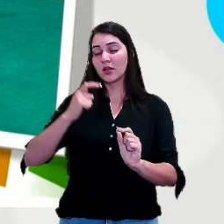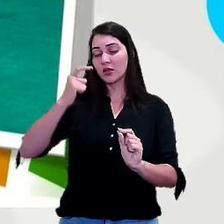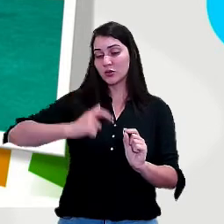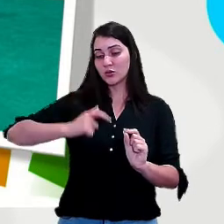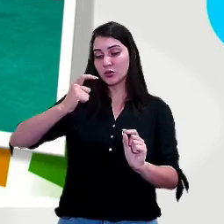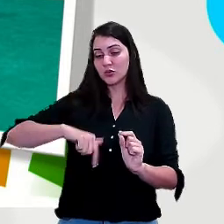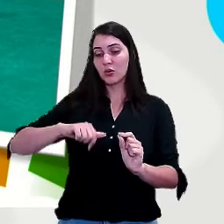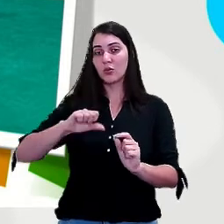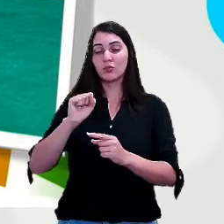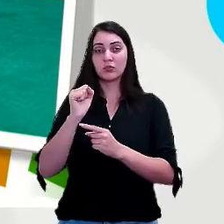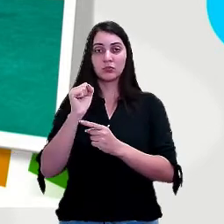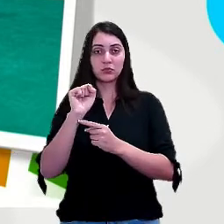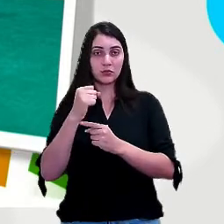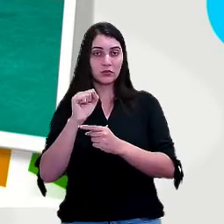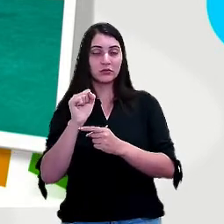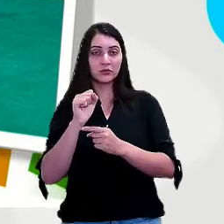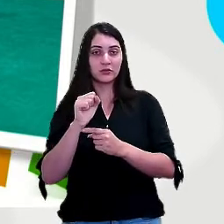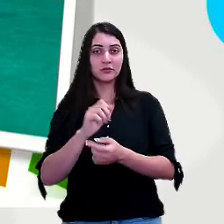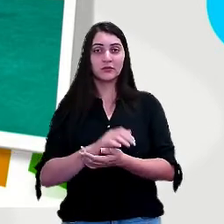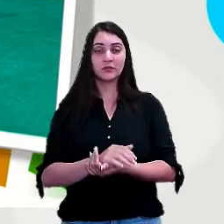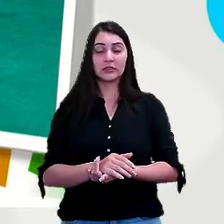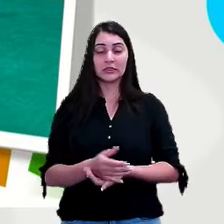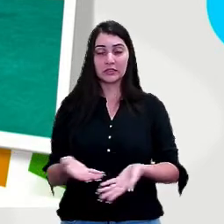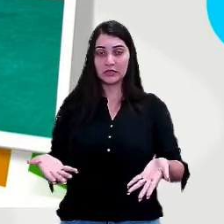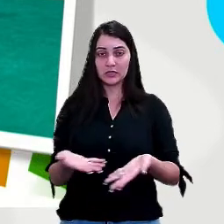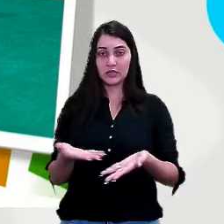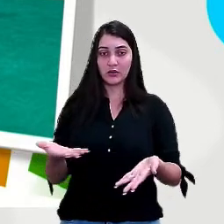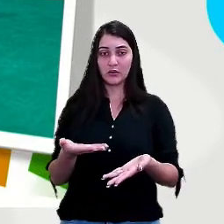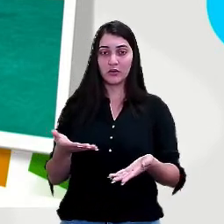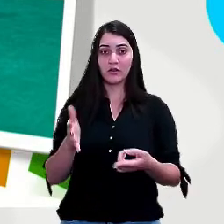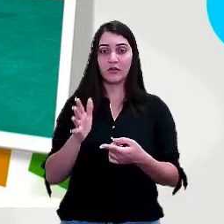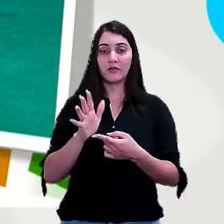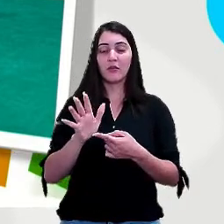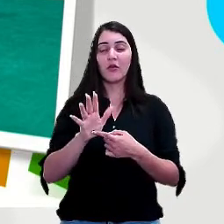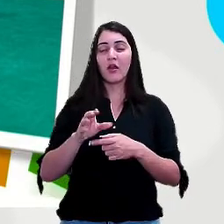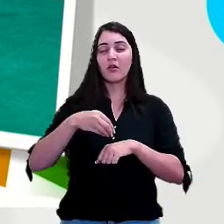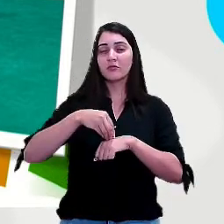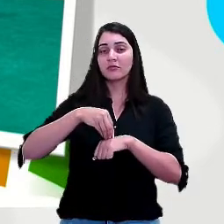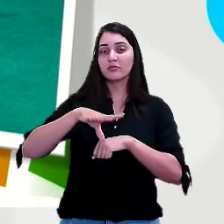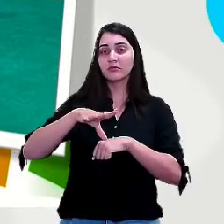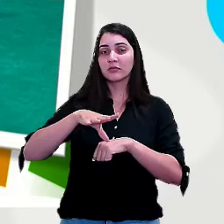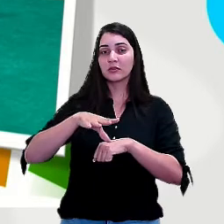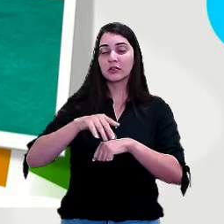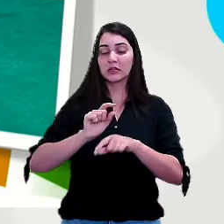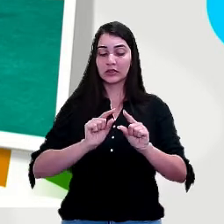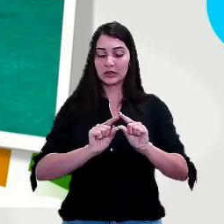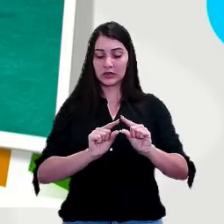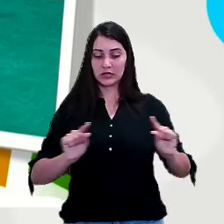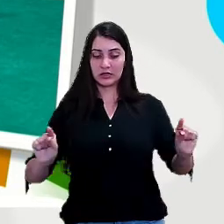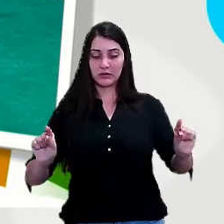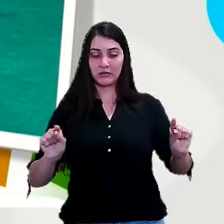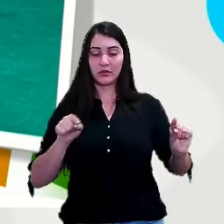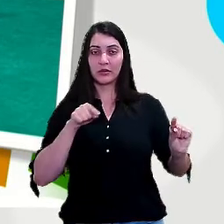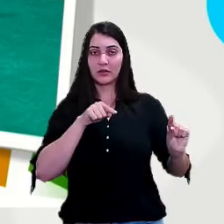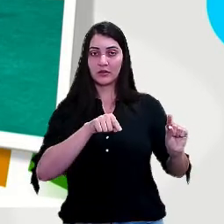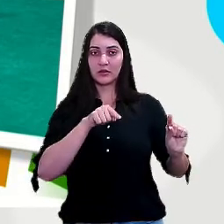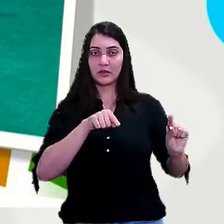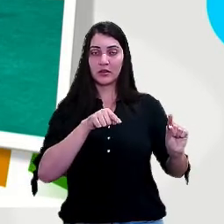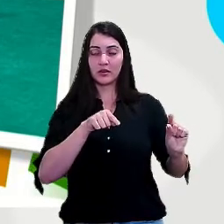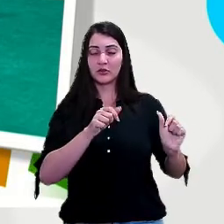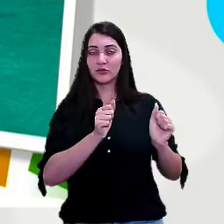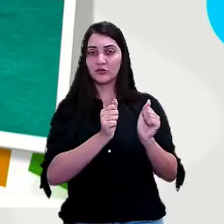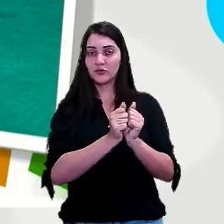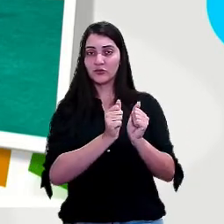o substantivo. E aqui vai a última dica. Na frase, ele ao meu